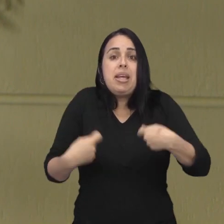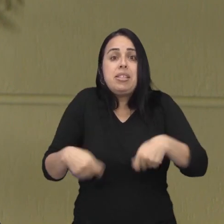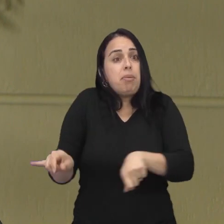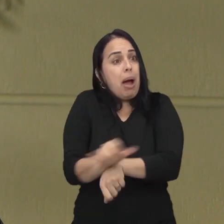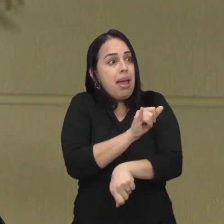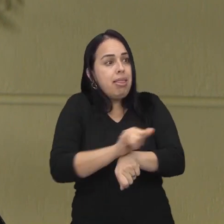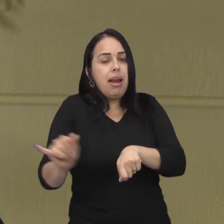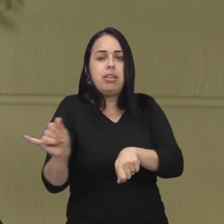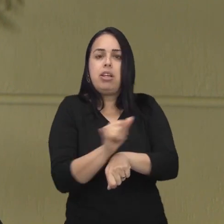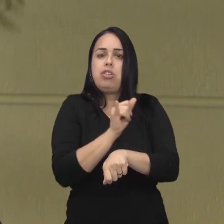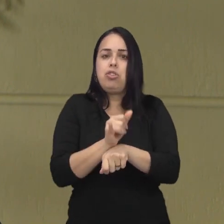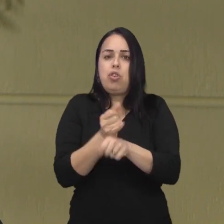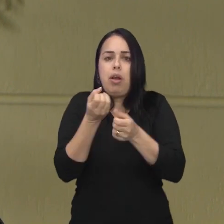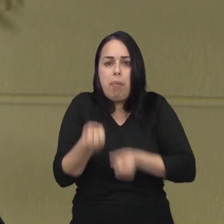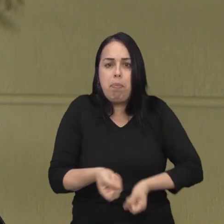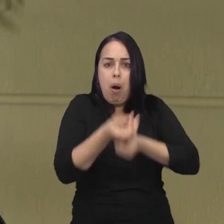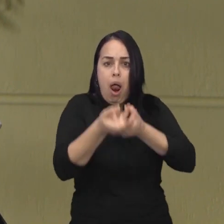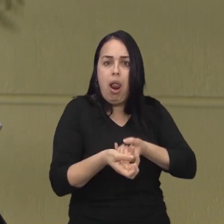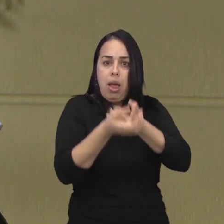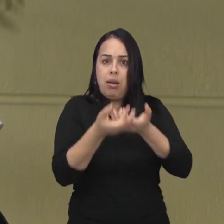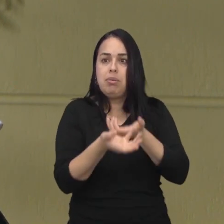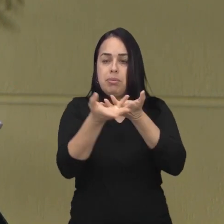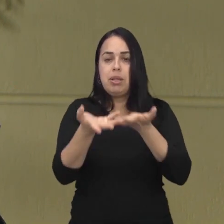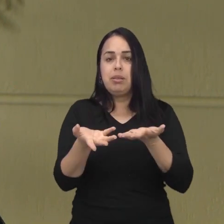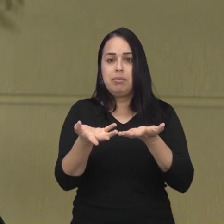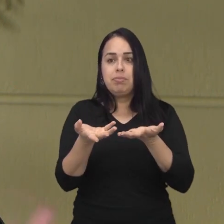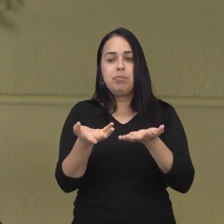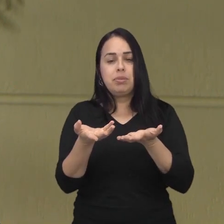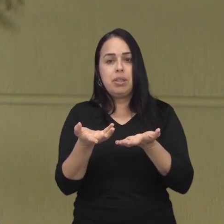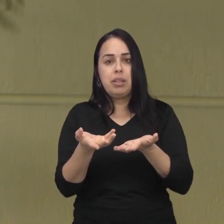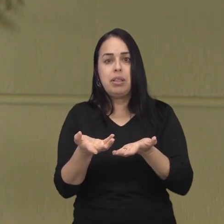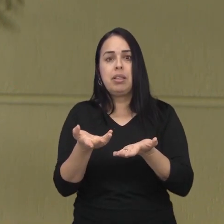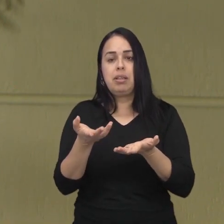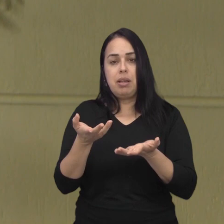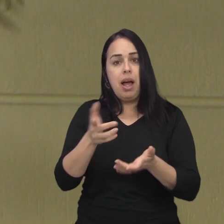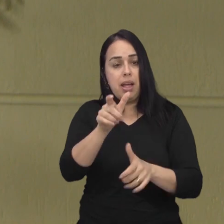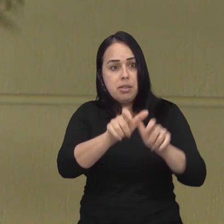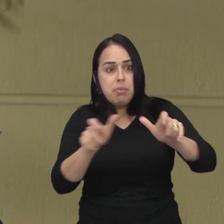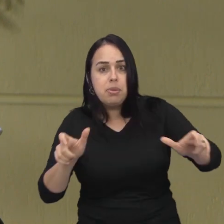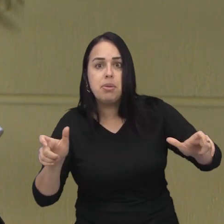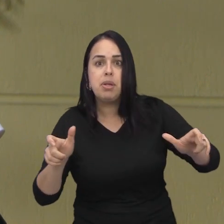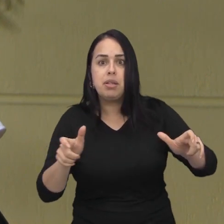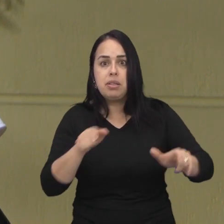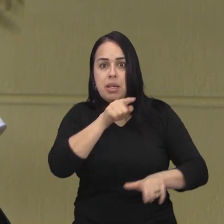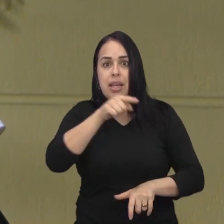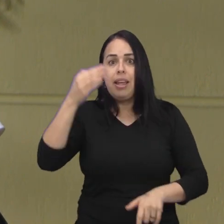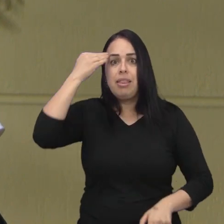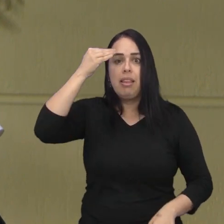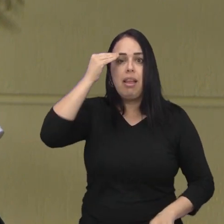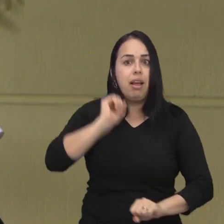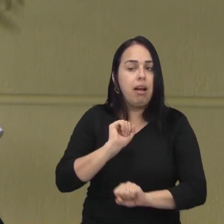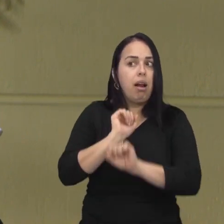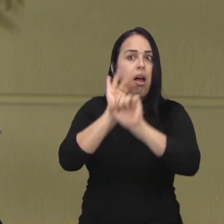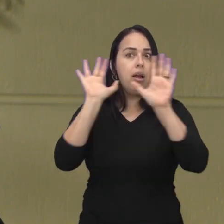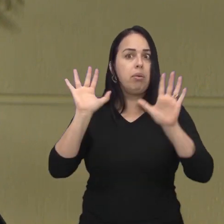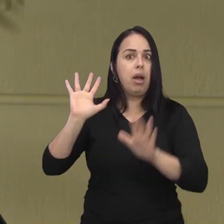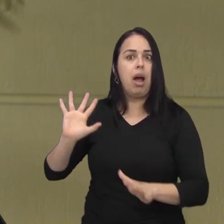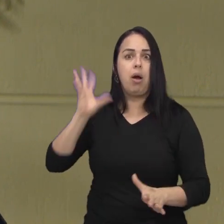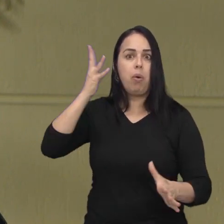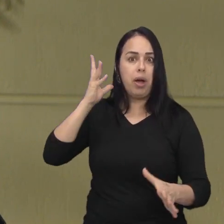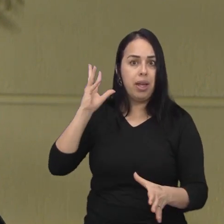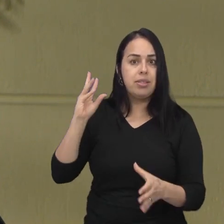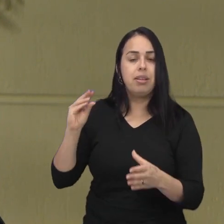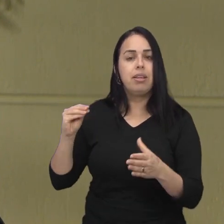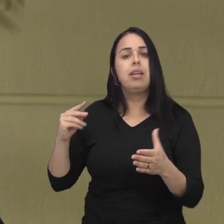publicidade, ele necessita de um veículo que dê aos cidadãos, aos administrados, a ciência de tudo o